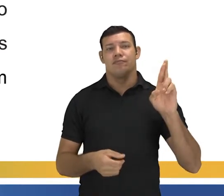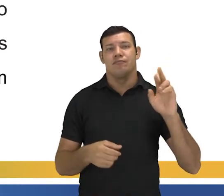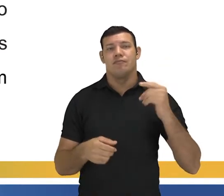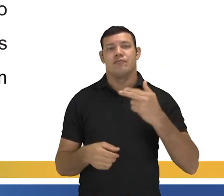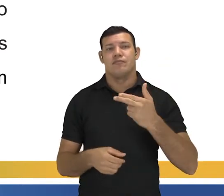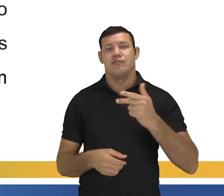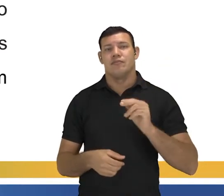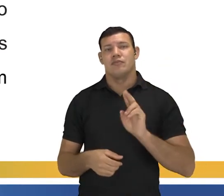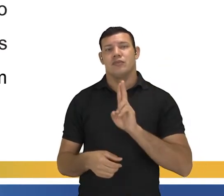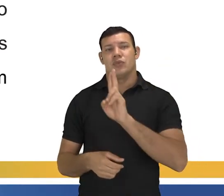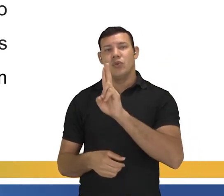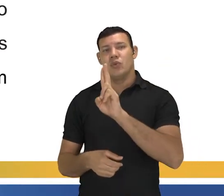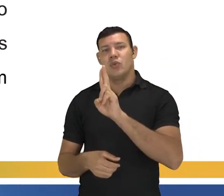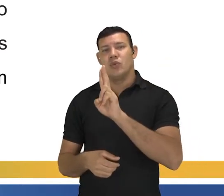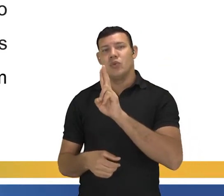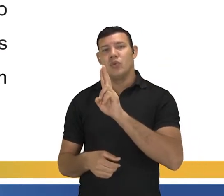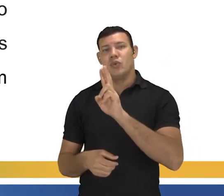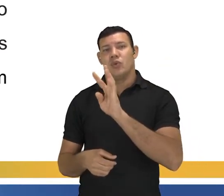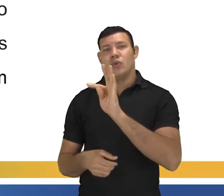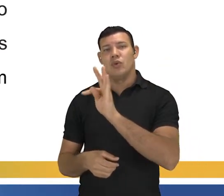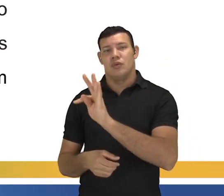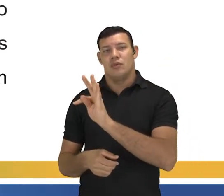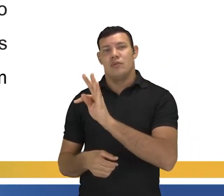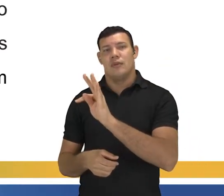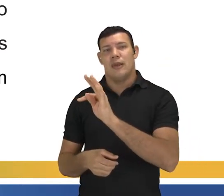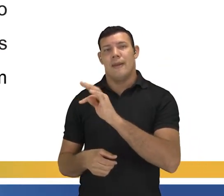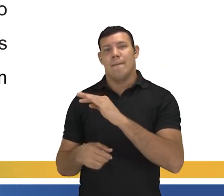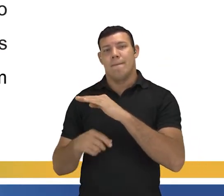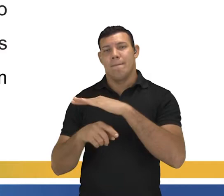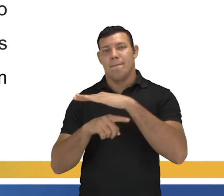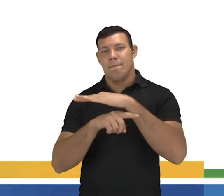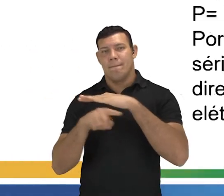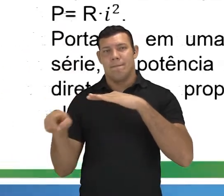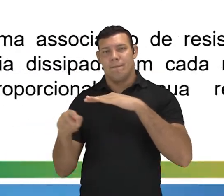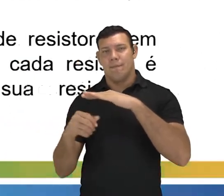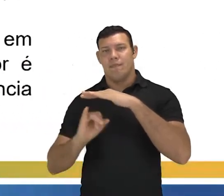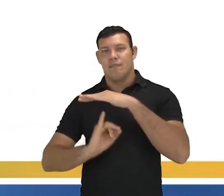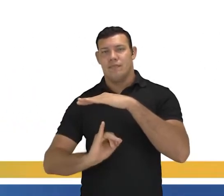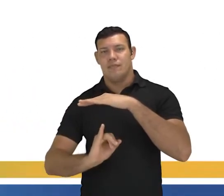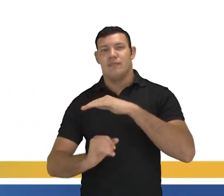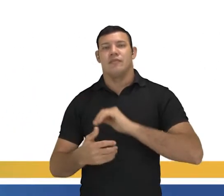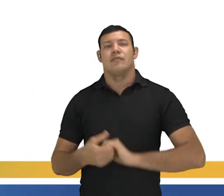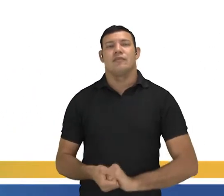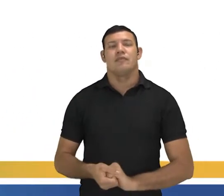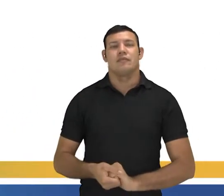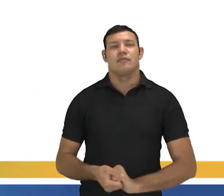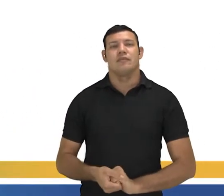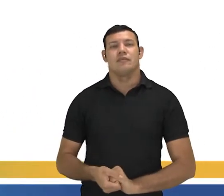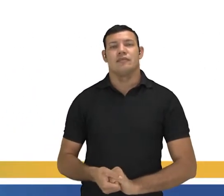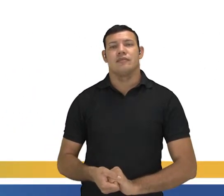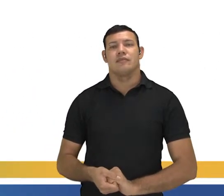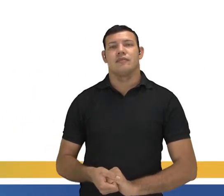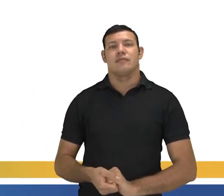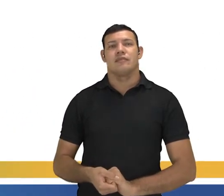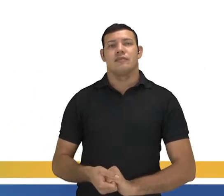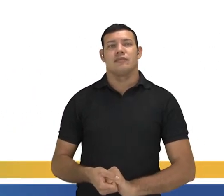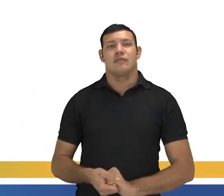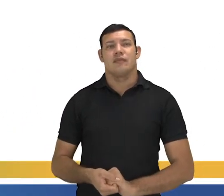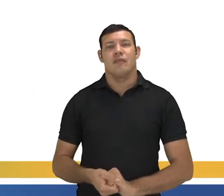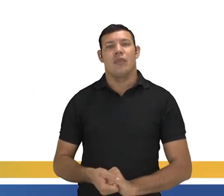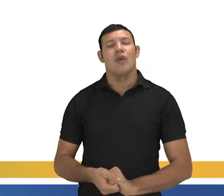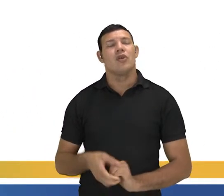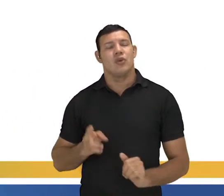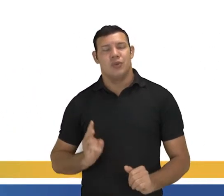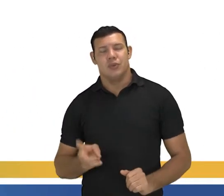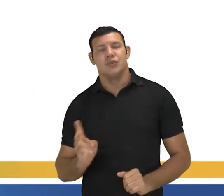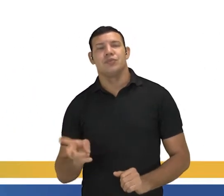a tensão total dividido para a corrente elétrica. Ok? Tudo bem? Na próxima associação aqui, aliás,